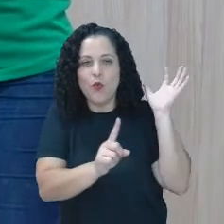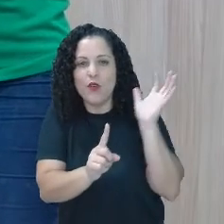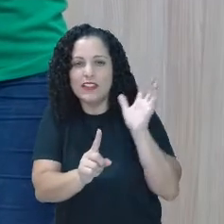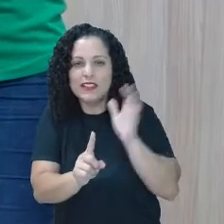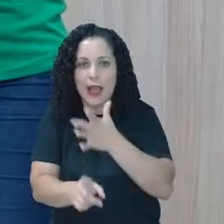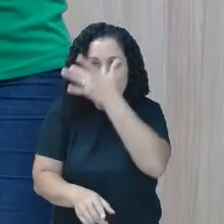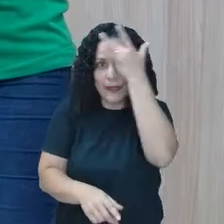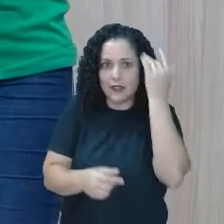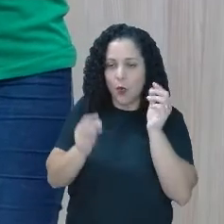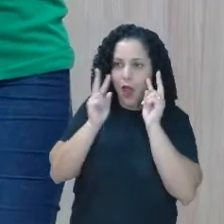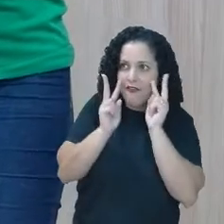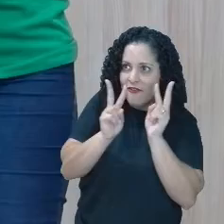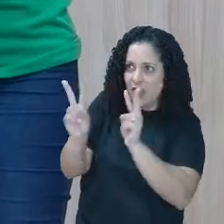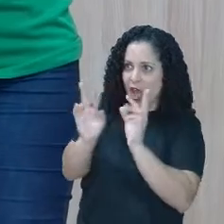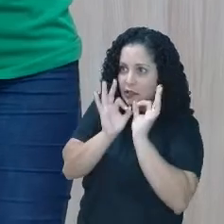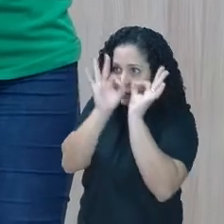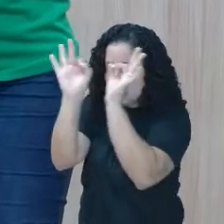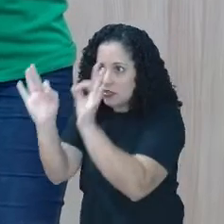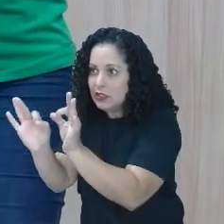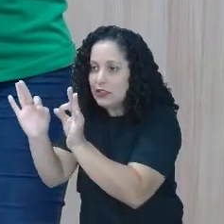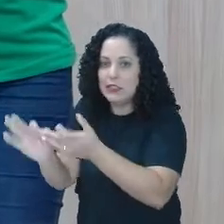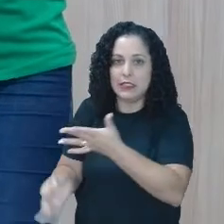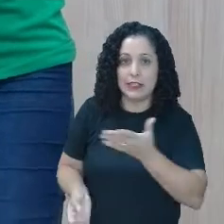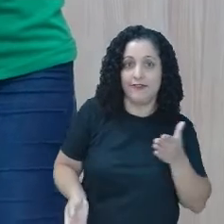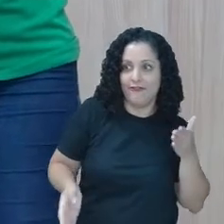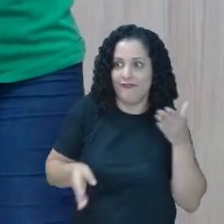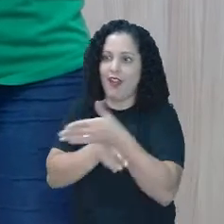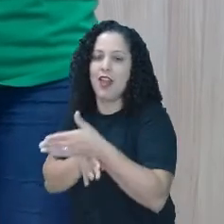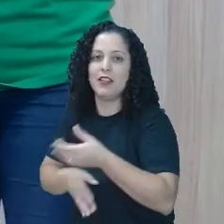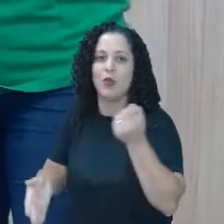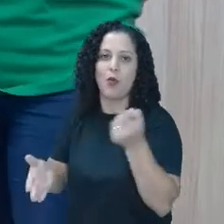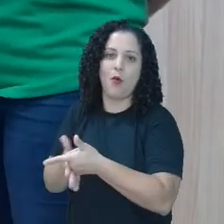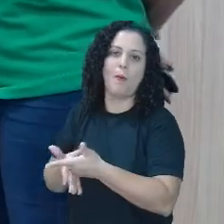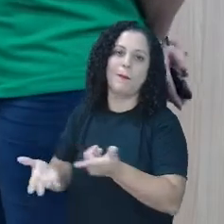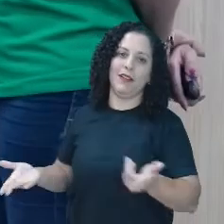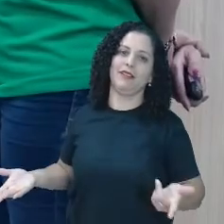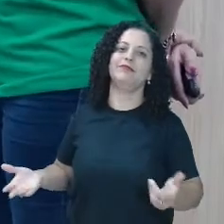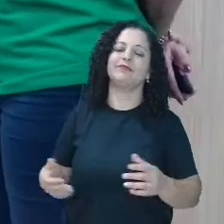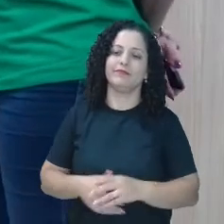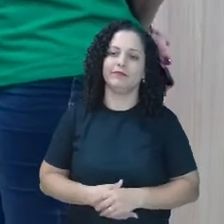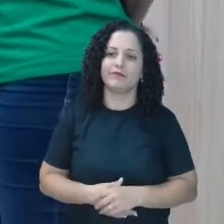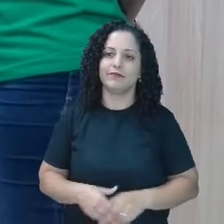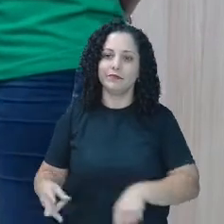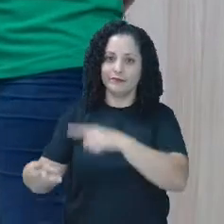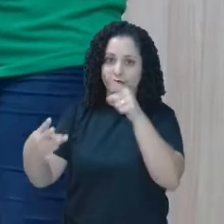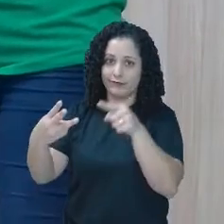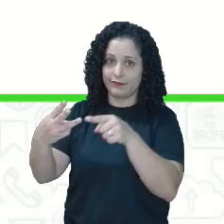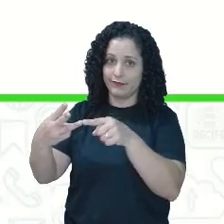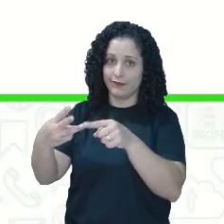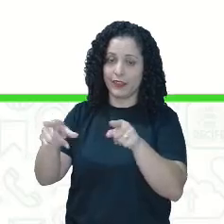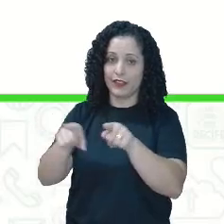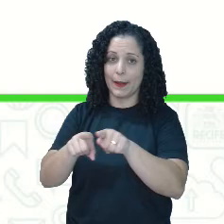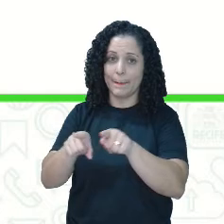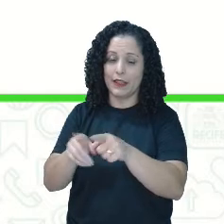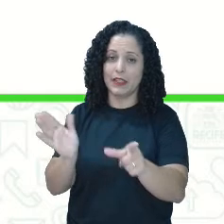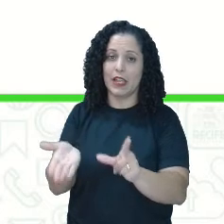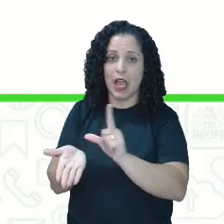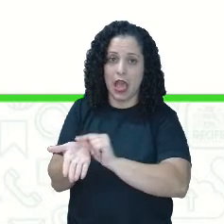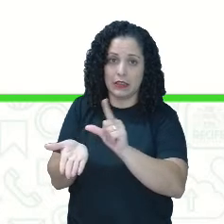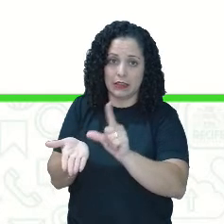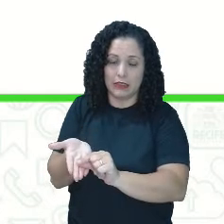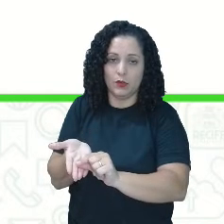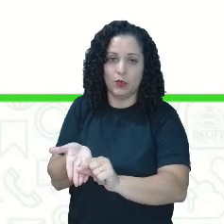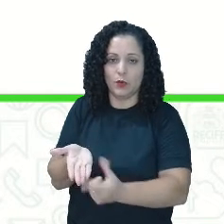vontade de sair de casa correndo para poder fazer aquela compra. Temos também artigo de opinião, não